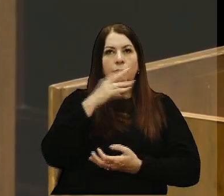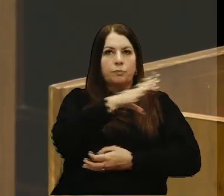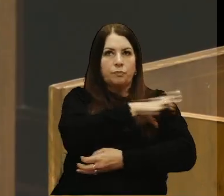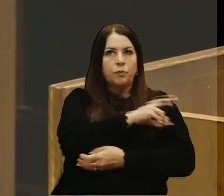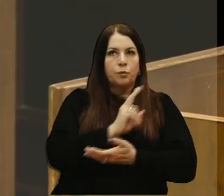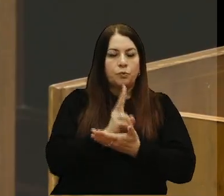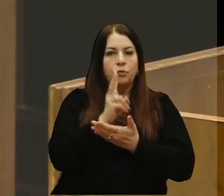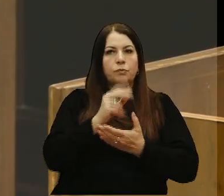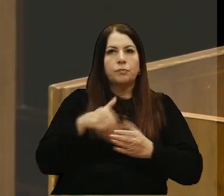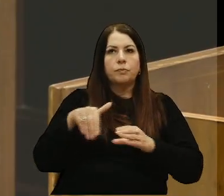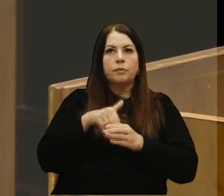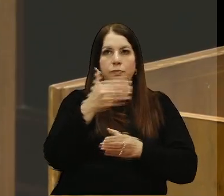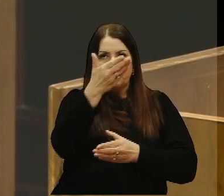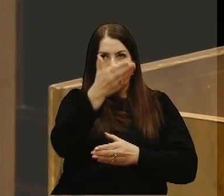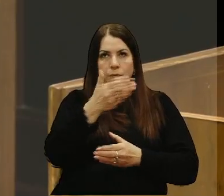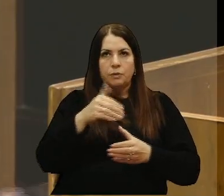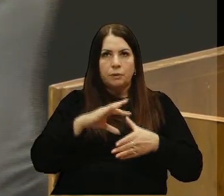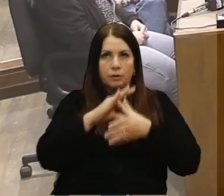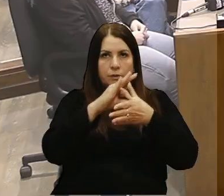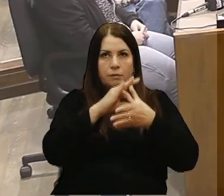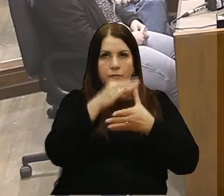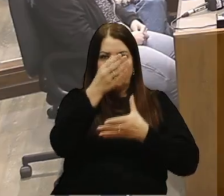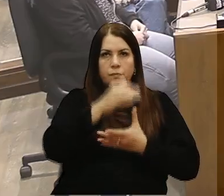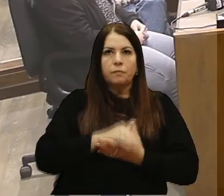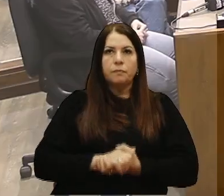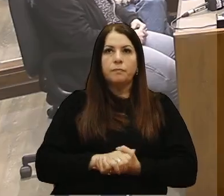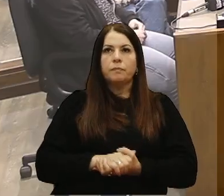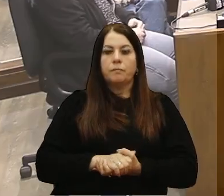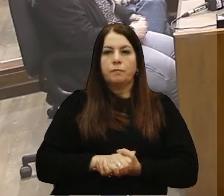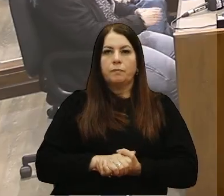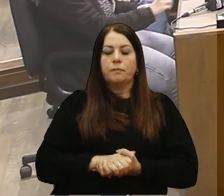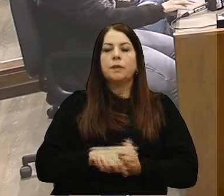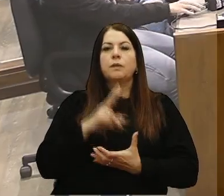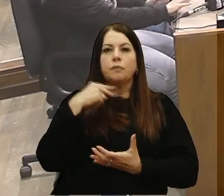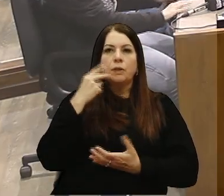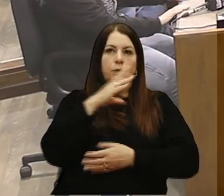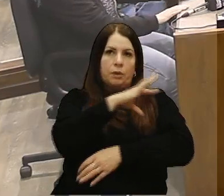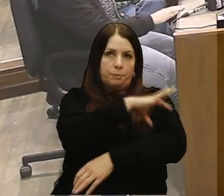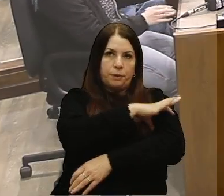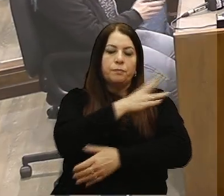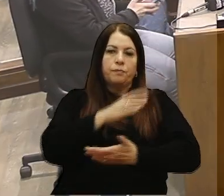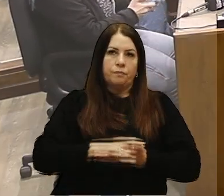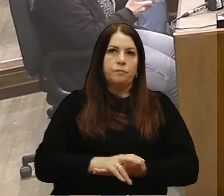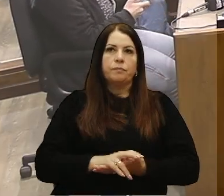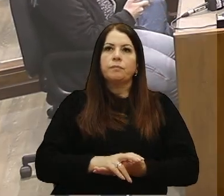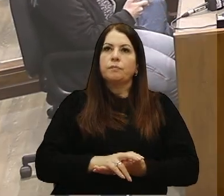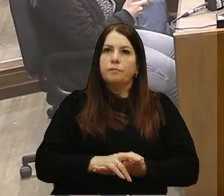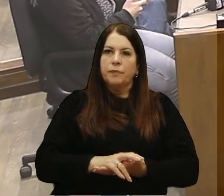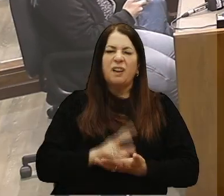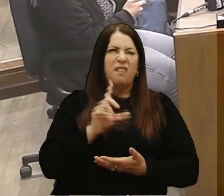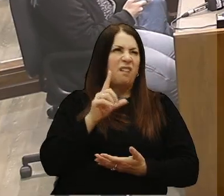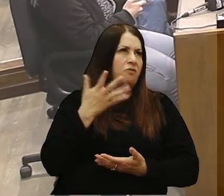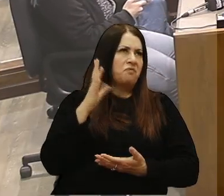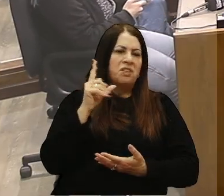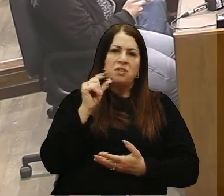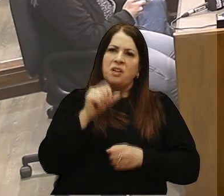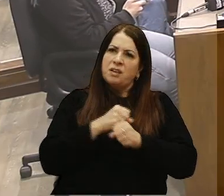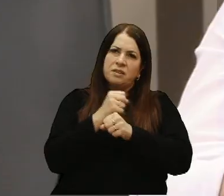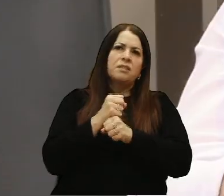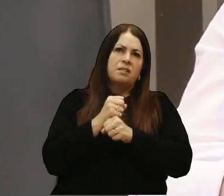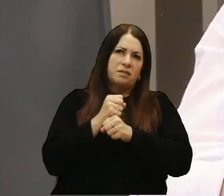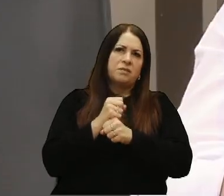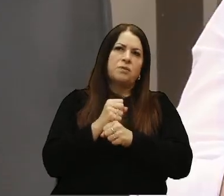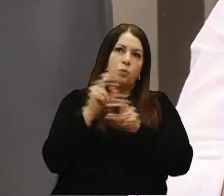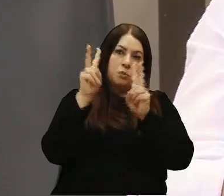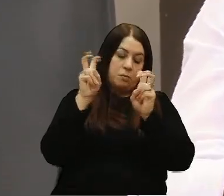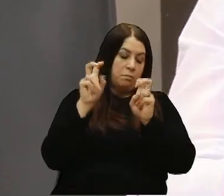Obrigado. Monteles. A parte, meu líder, por favor. Agora eu vou conceder os apartes. Vereador Capitão, fazem uns 10 anos que eu estou nesse tema, mais ou